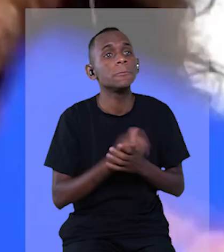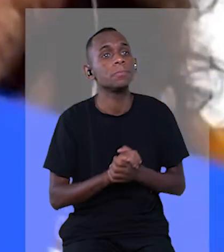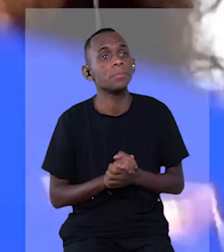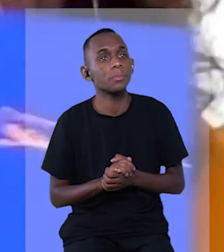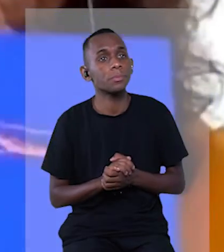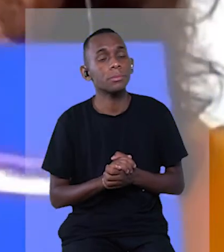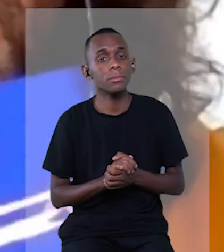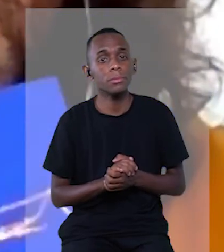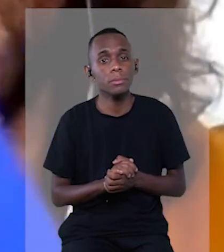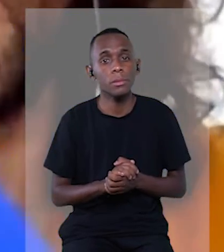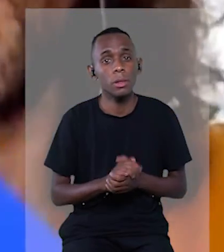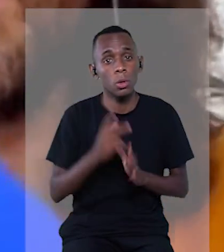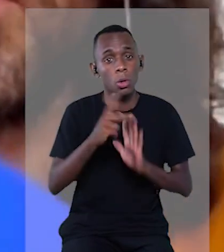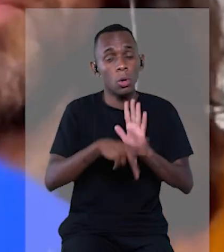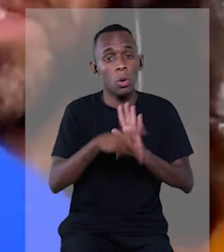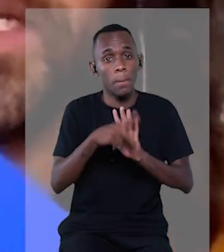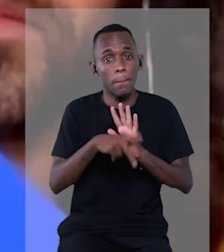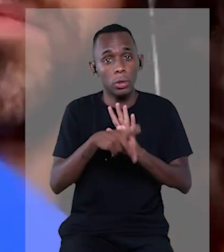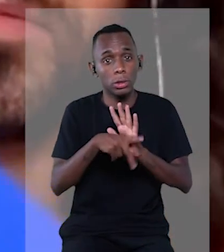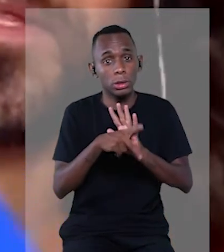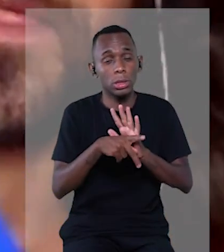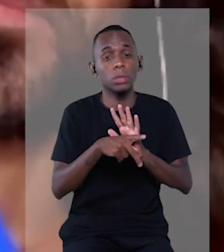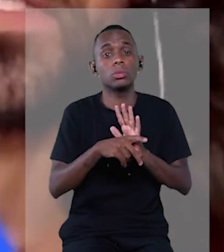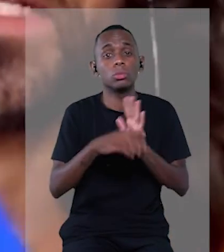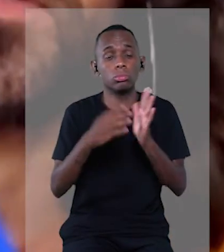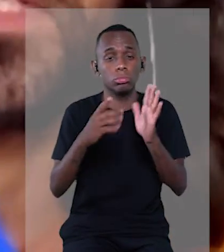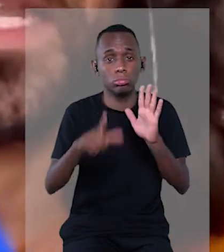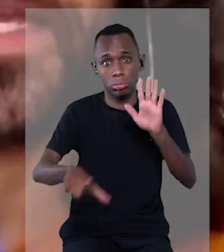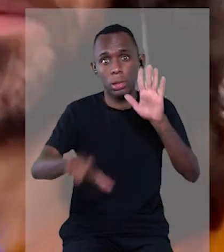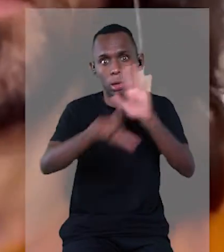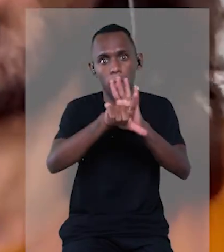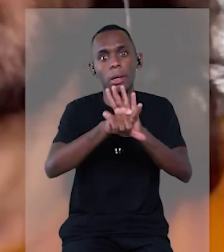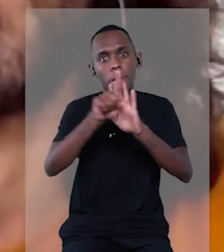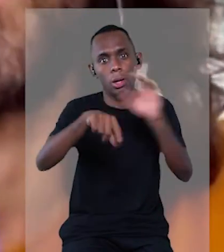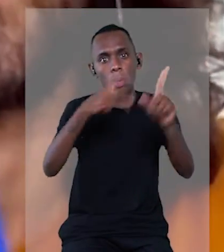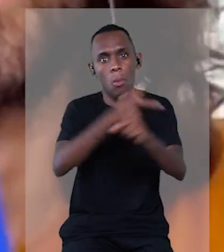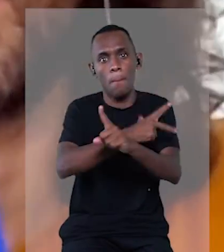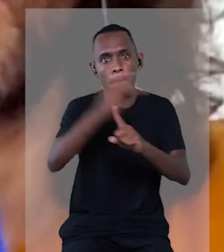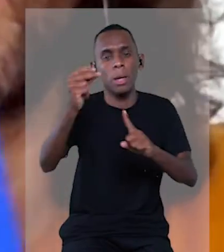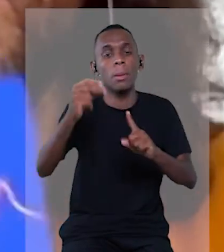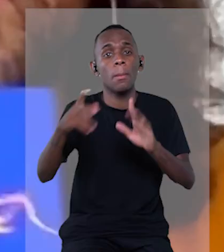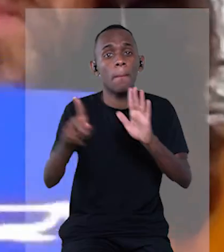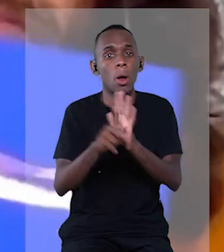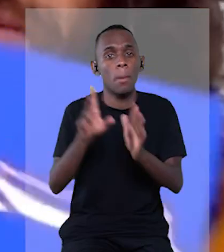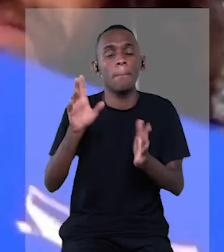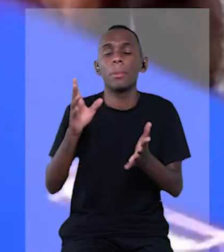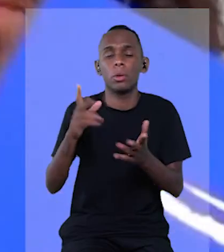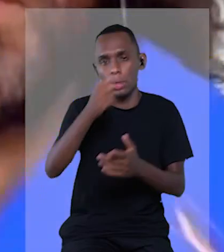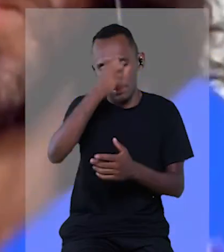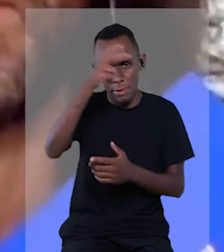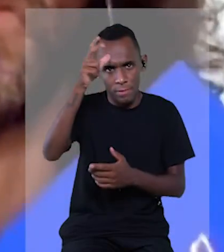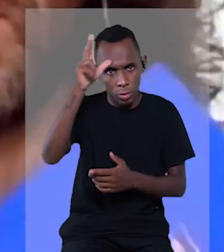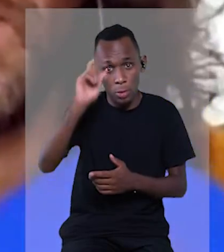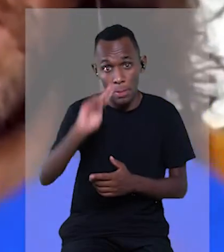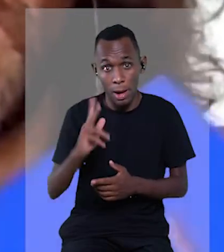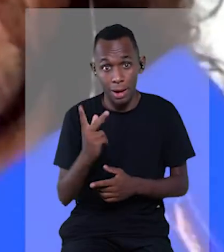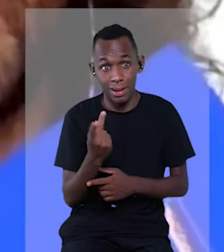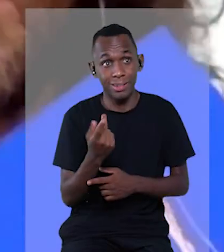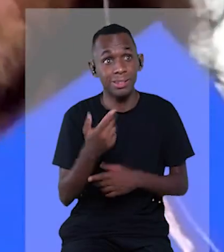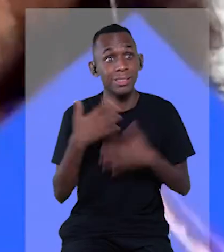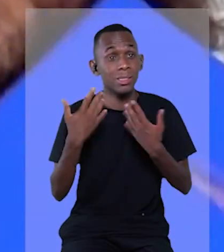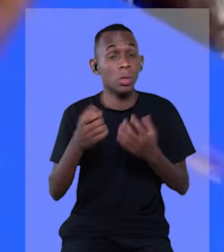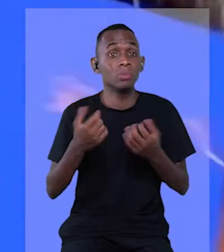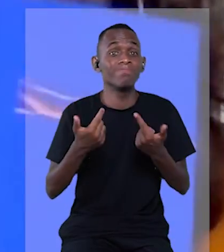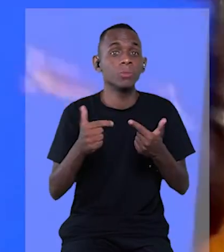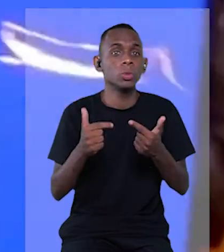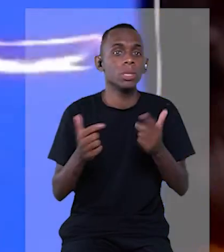O Escafandrista ele foi feito por um projeto de lei, foi uma premiação do Fundo Municipal da Prefeitura de Belo Horizonte,